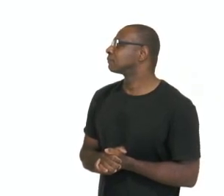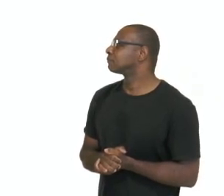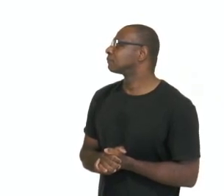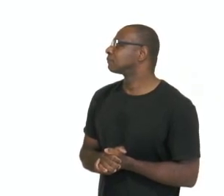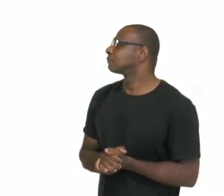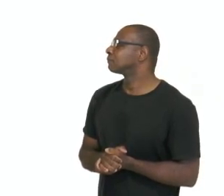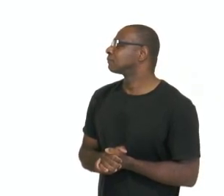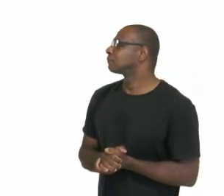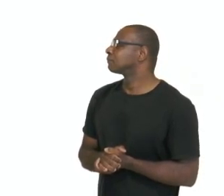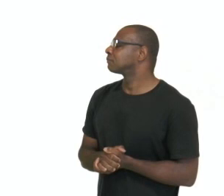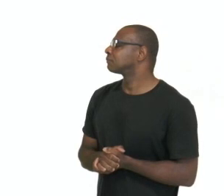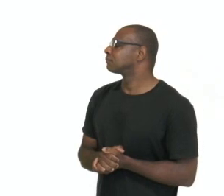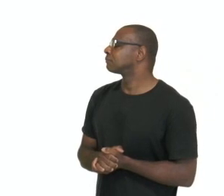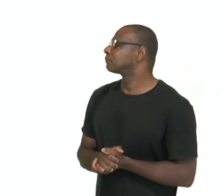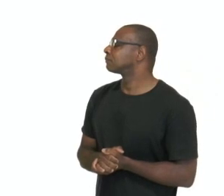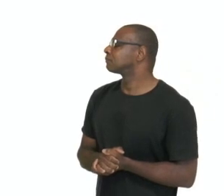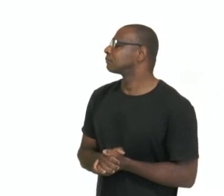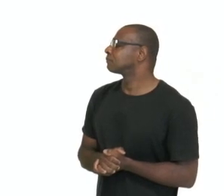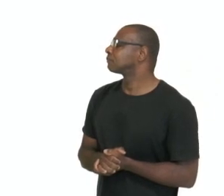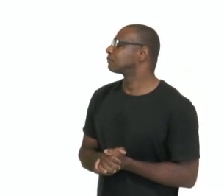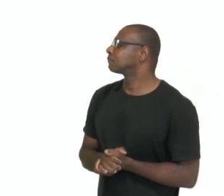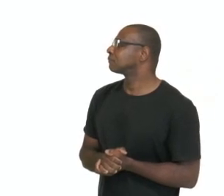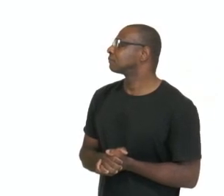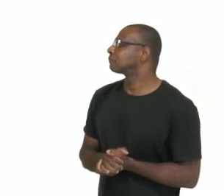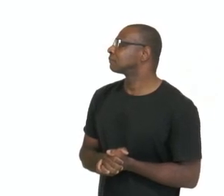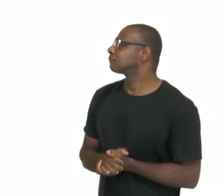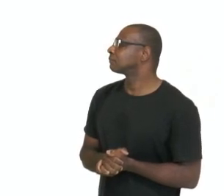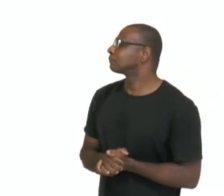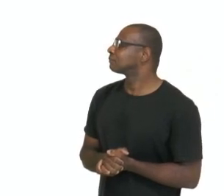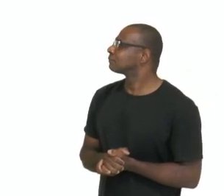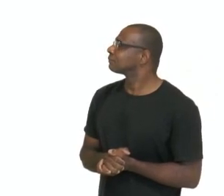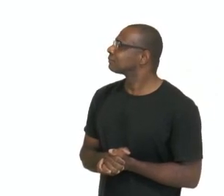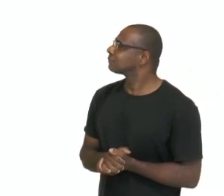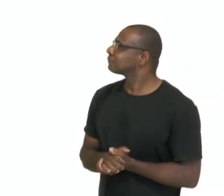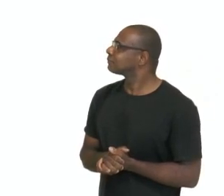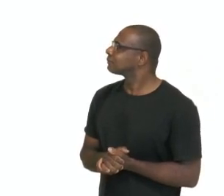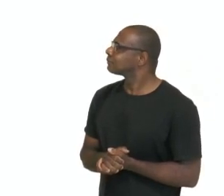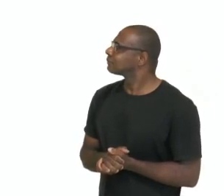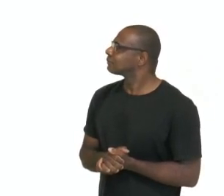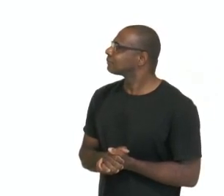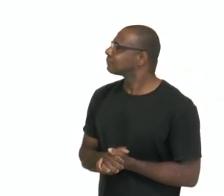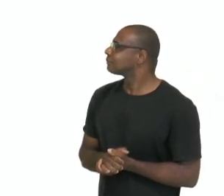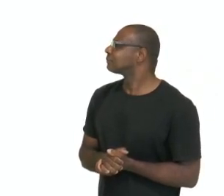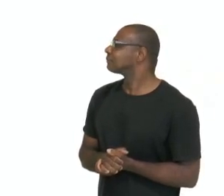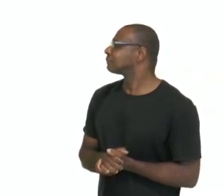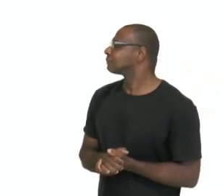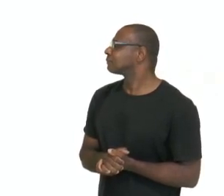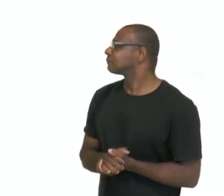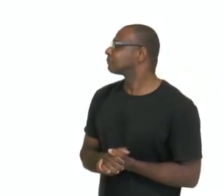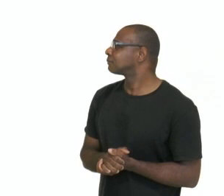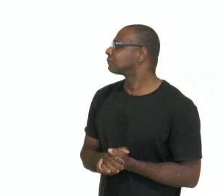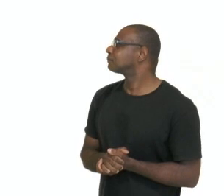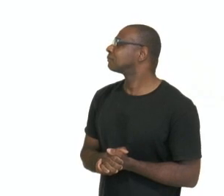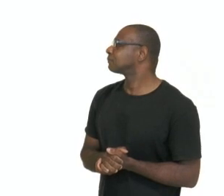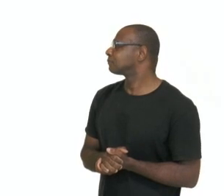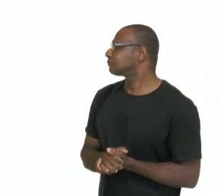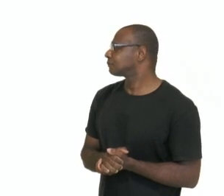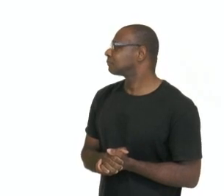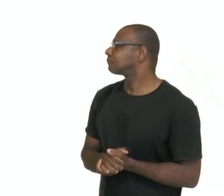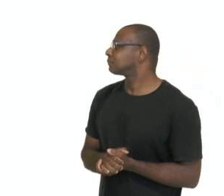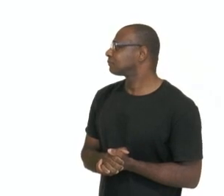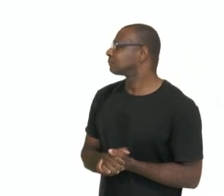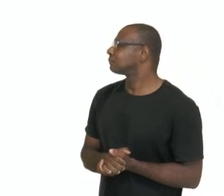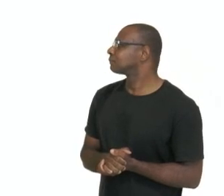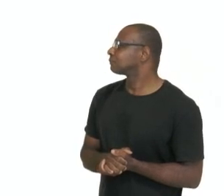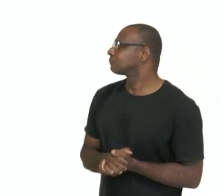livro agora mesmo. E para mim? E você fica com o livro por quanto tempo